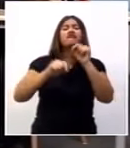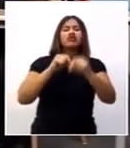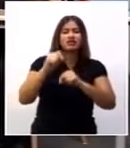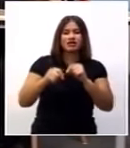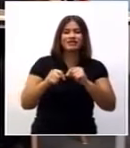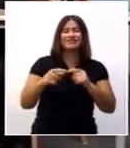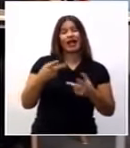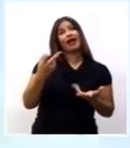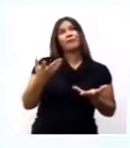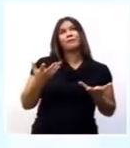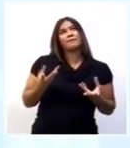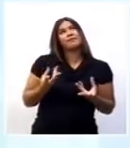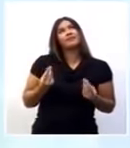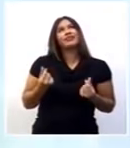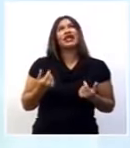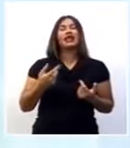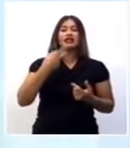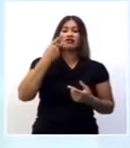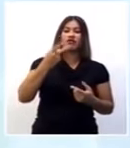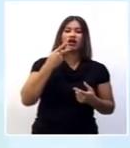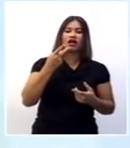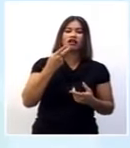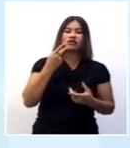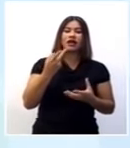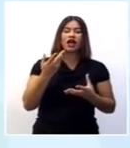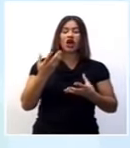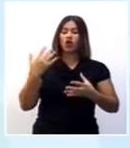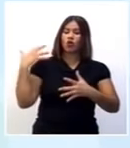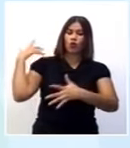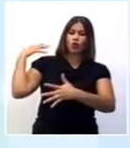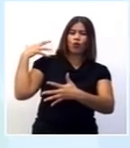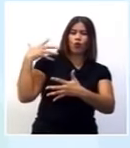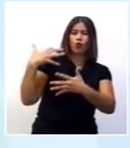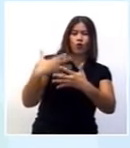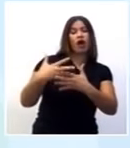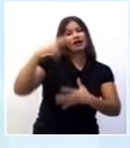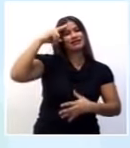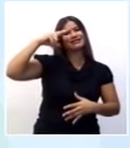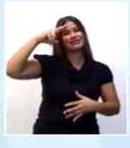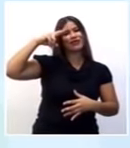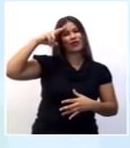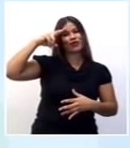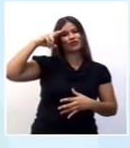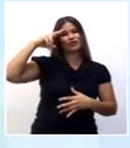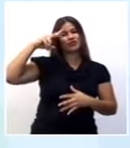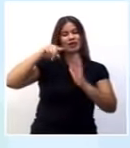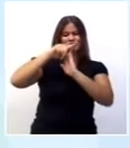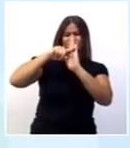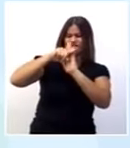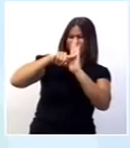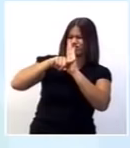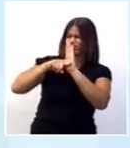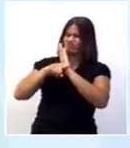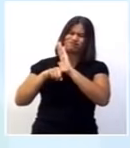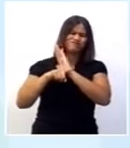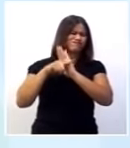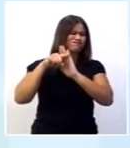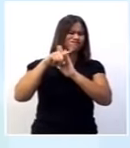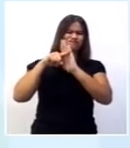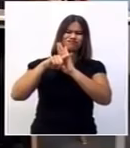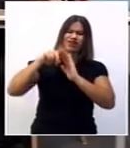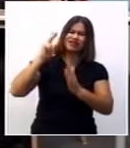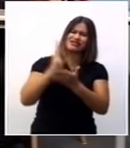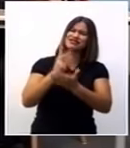fontes históricas. A Janaína sabe muito bem disso, porque também é de história. Sim. A gente trabalha com fontes históricas o tempo inteiro.